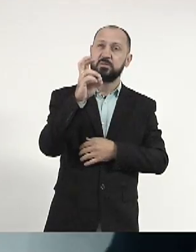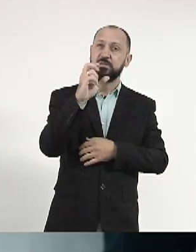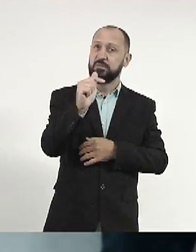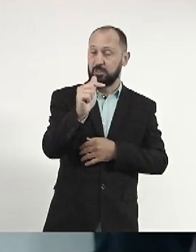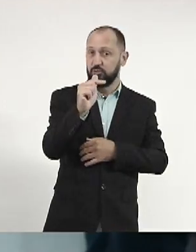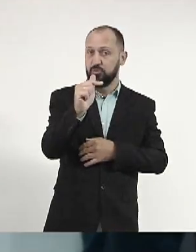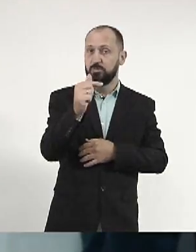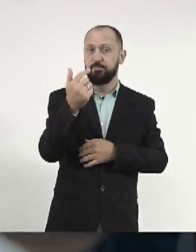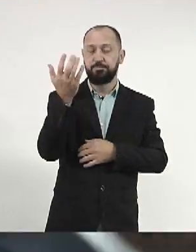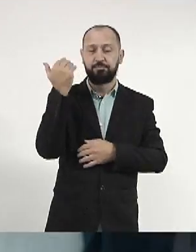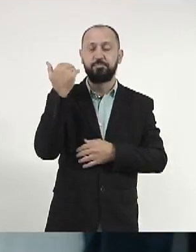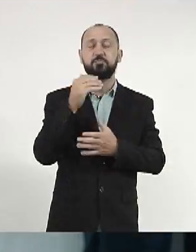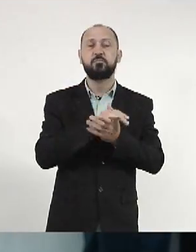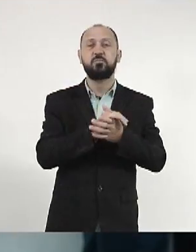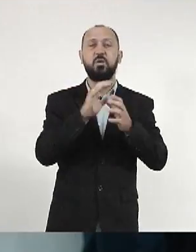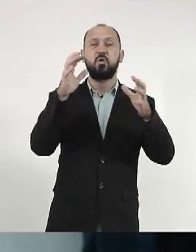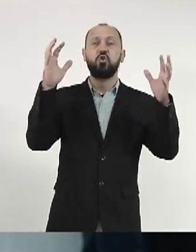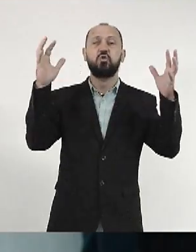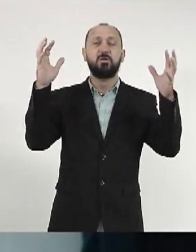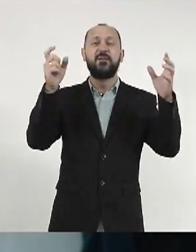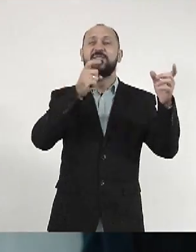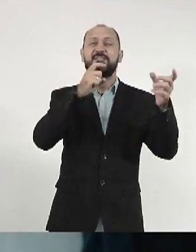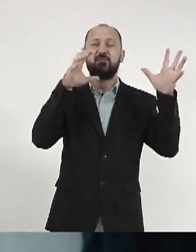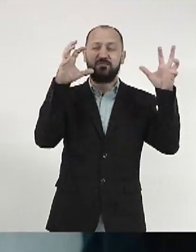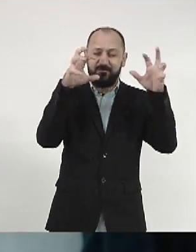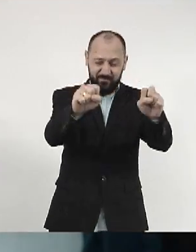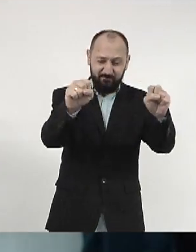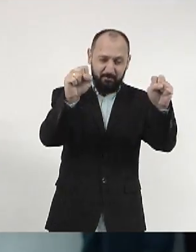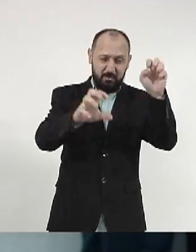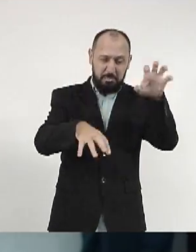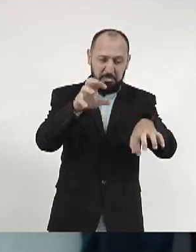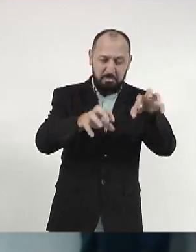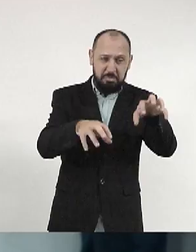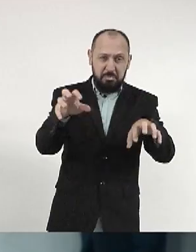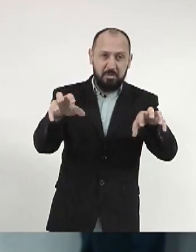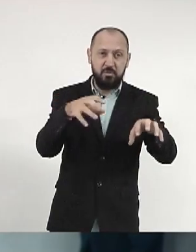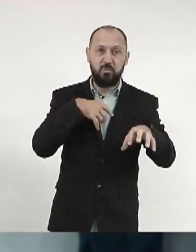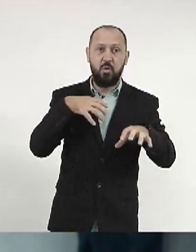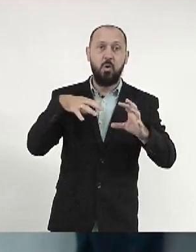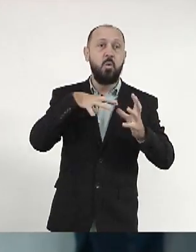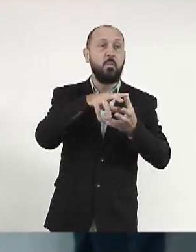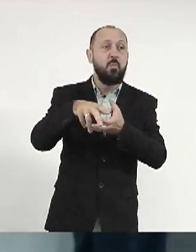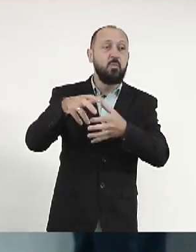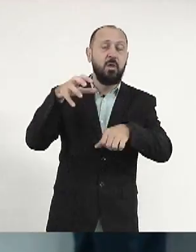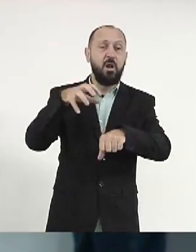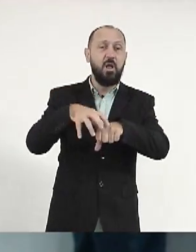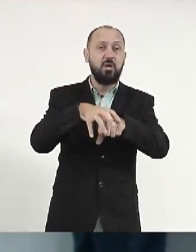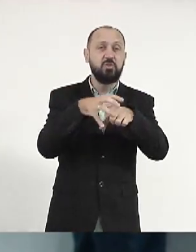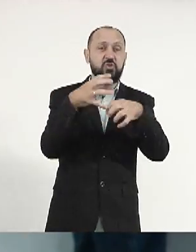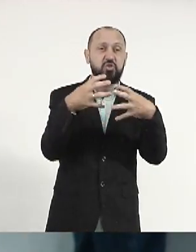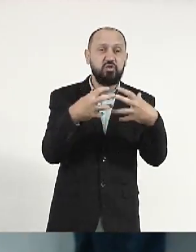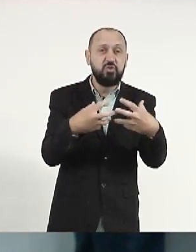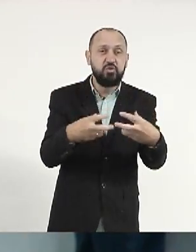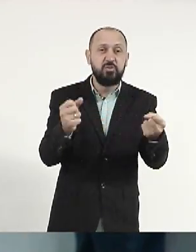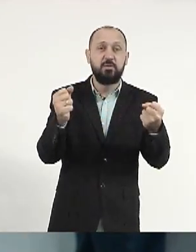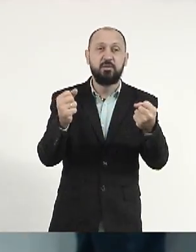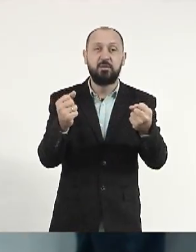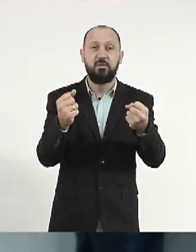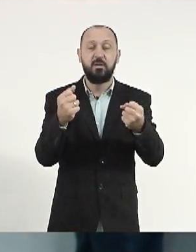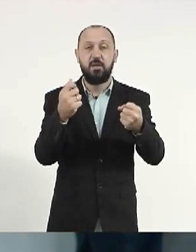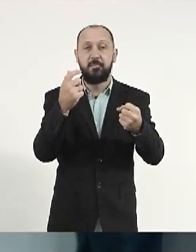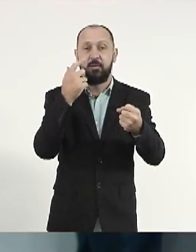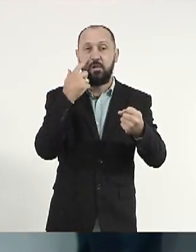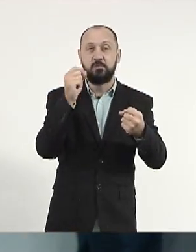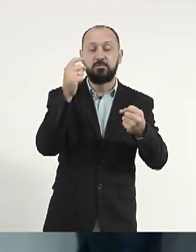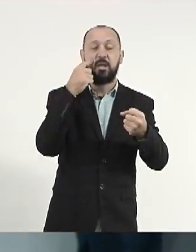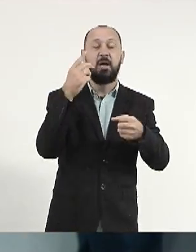1957, certo? E depois deu outra em 75. Ela queimou o mundo. Ela queimou as matas lá